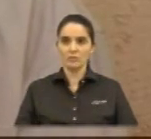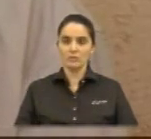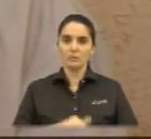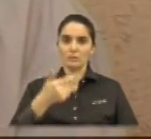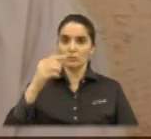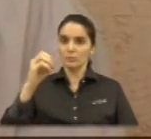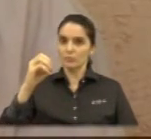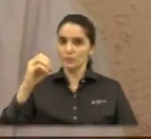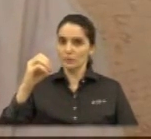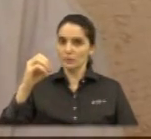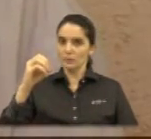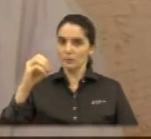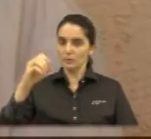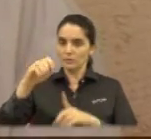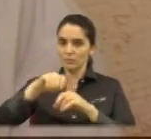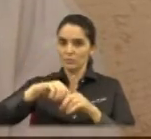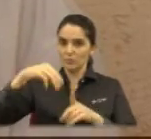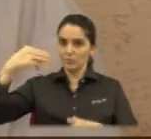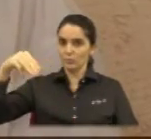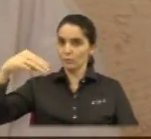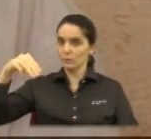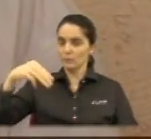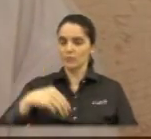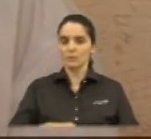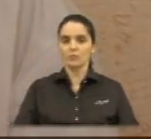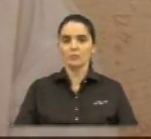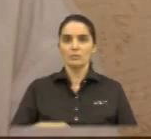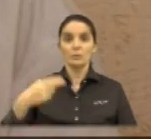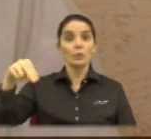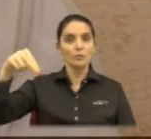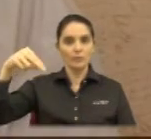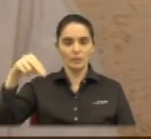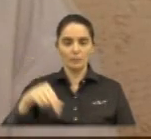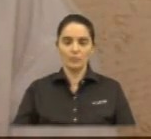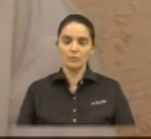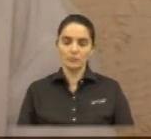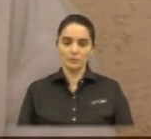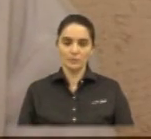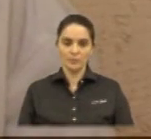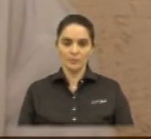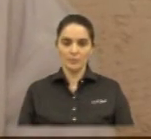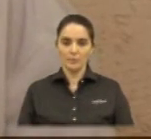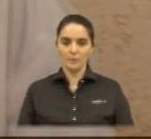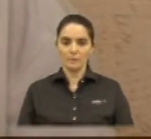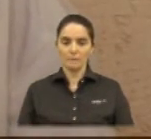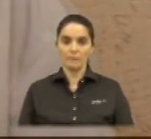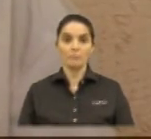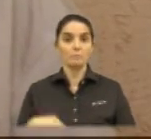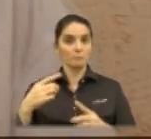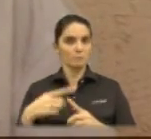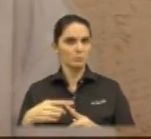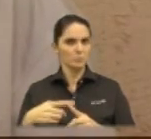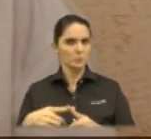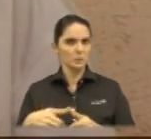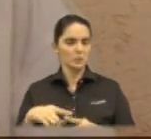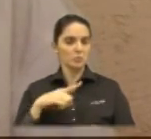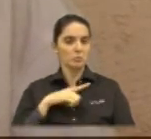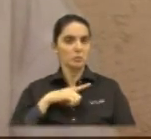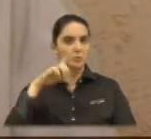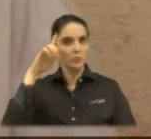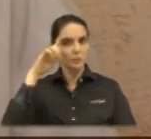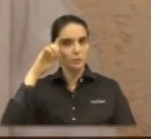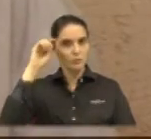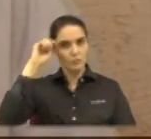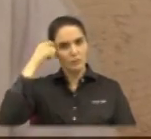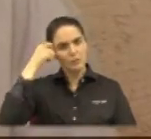novembro, né? Porque tem gente que fala assim, porque se tem dia de negro, por que não